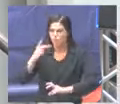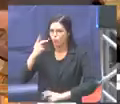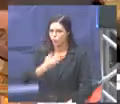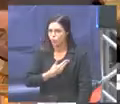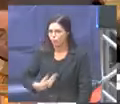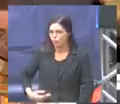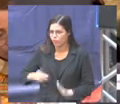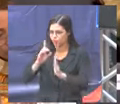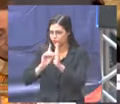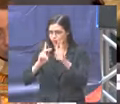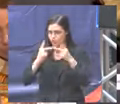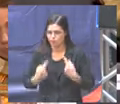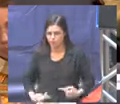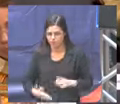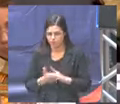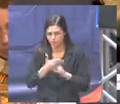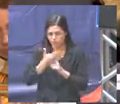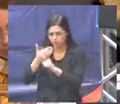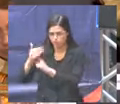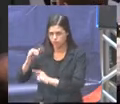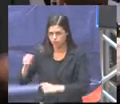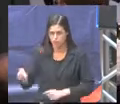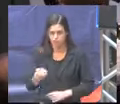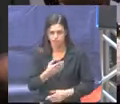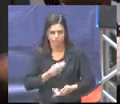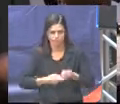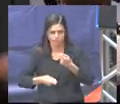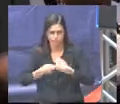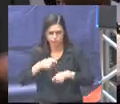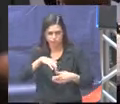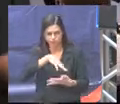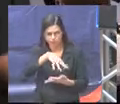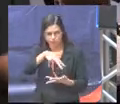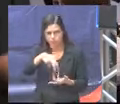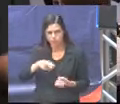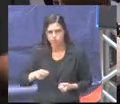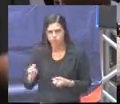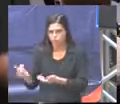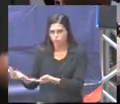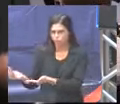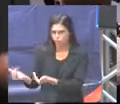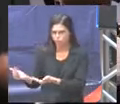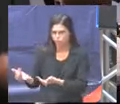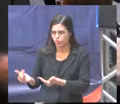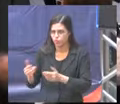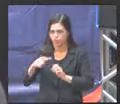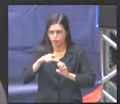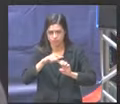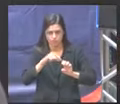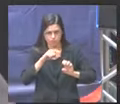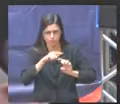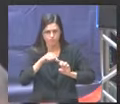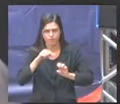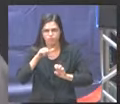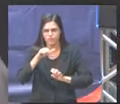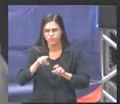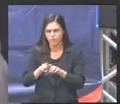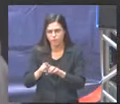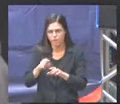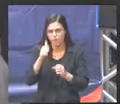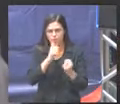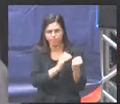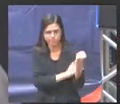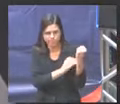humanos, tecnologia e inovação, economia sustentável, juventude, empreendedorismo e